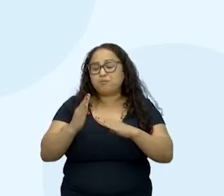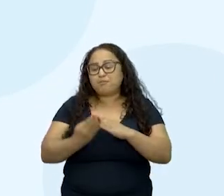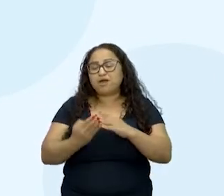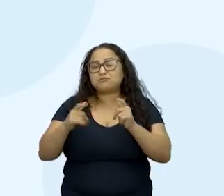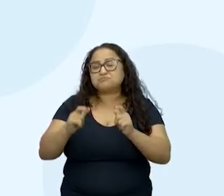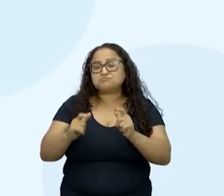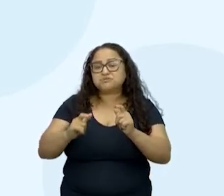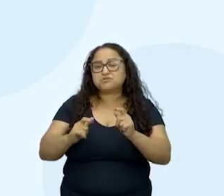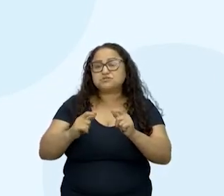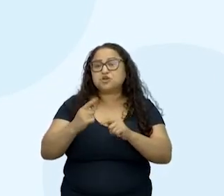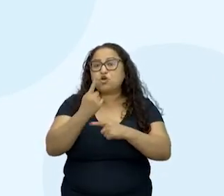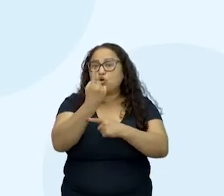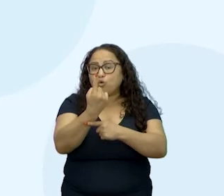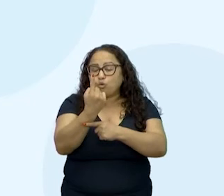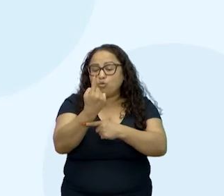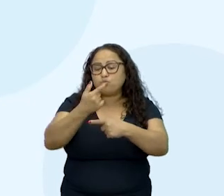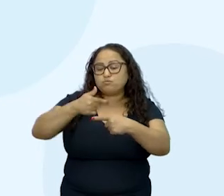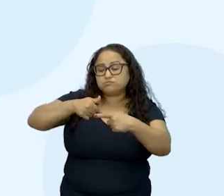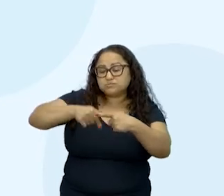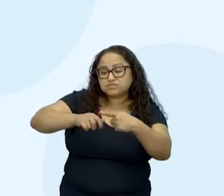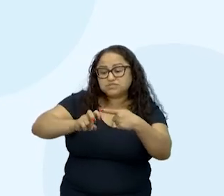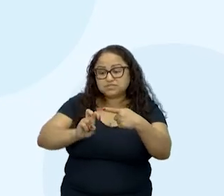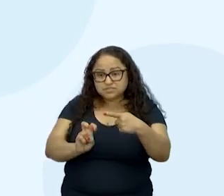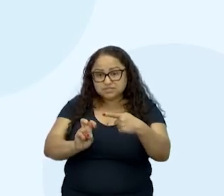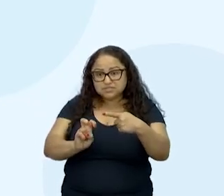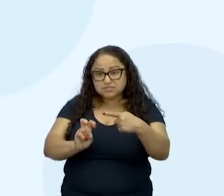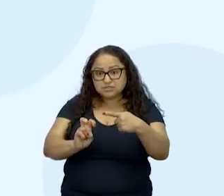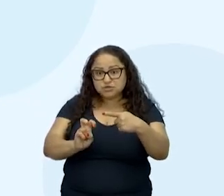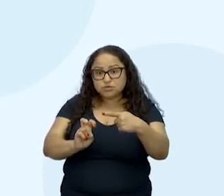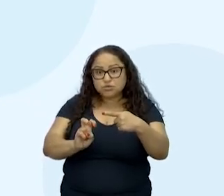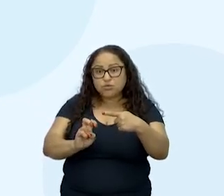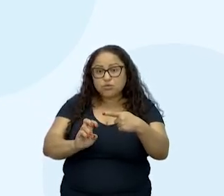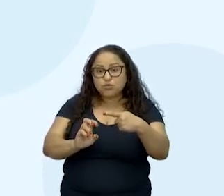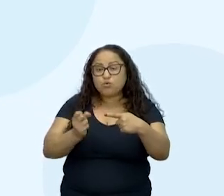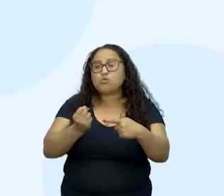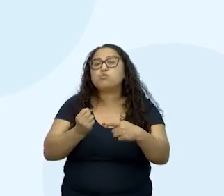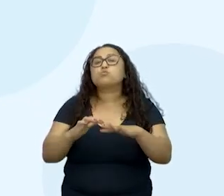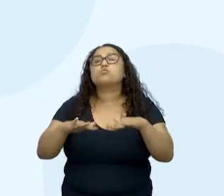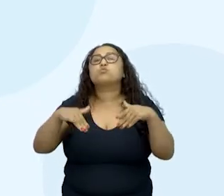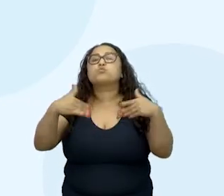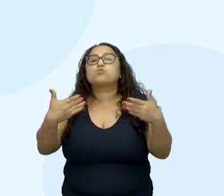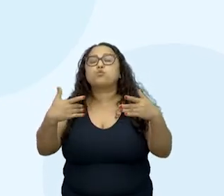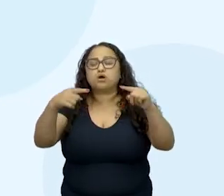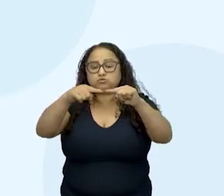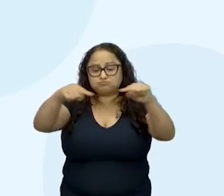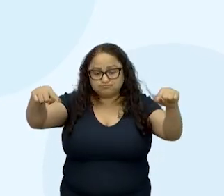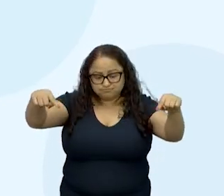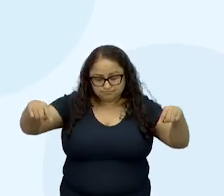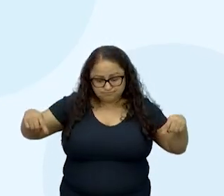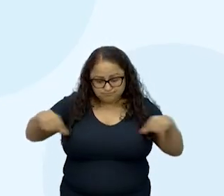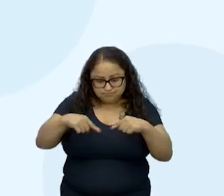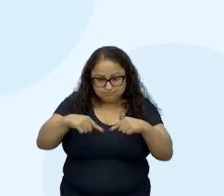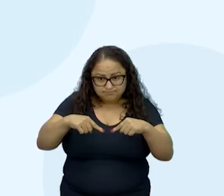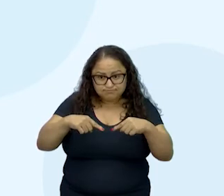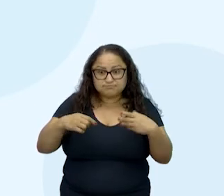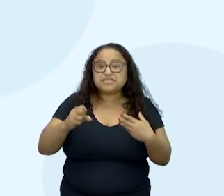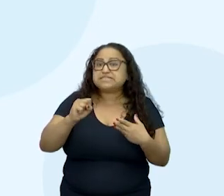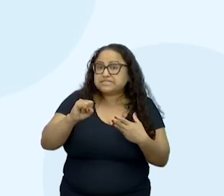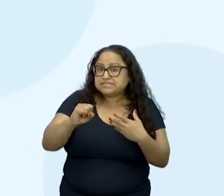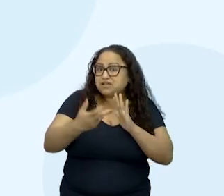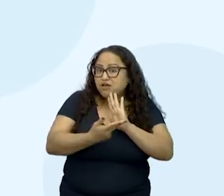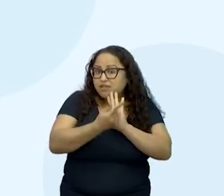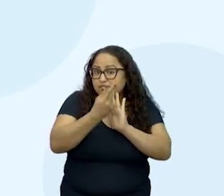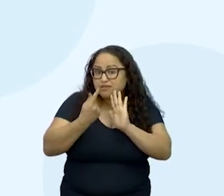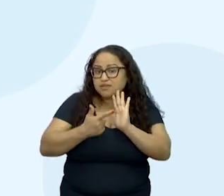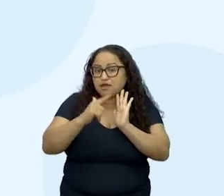escala de 1 para 75, qual seria o tamanho desse retângulo se eu for desenhar ele no papel? Tá bom? Então eu